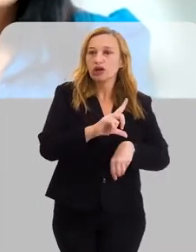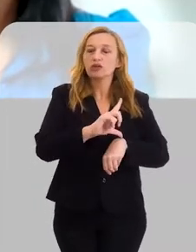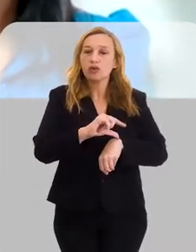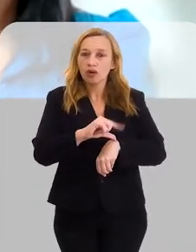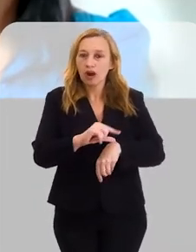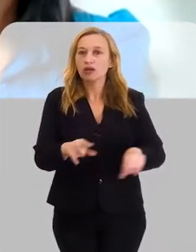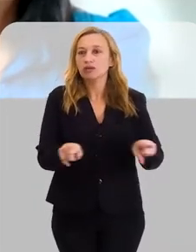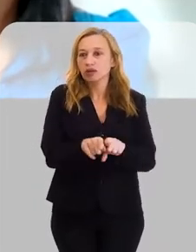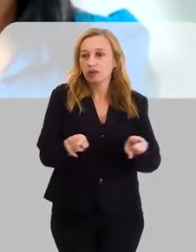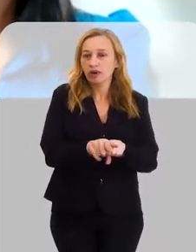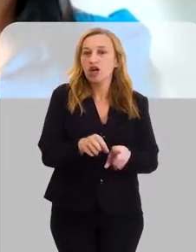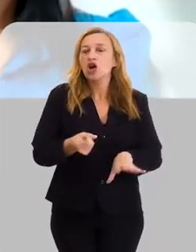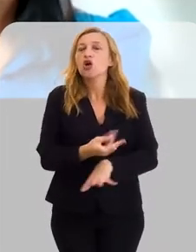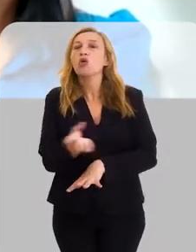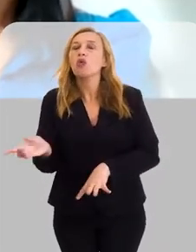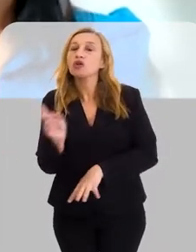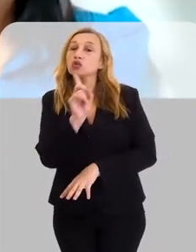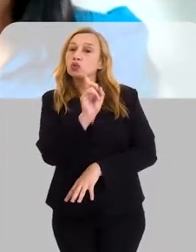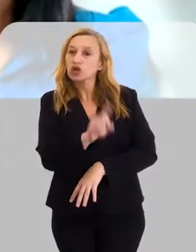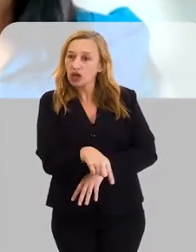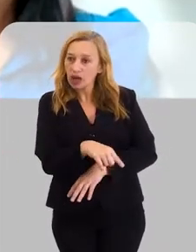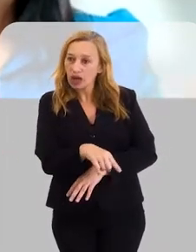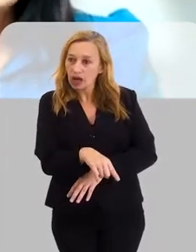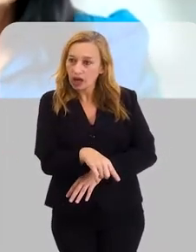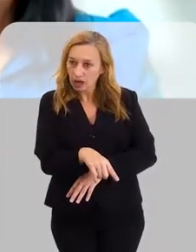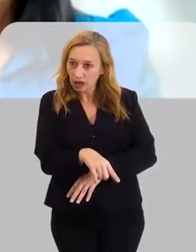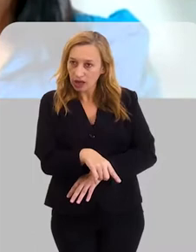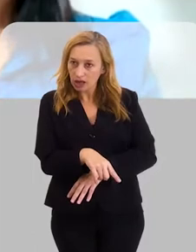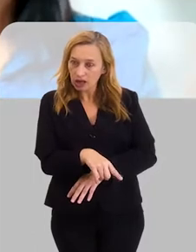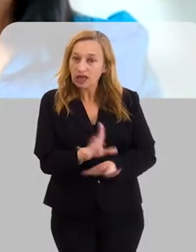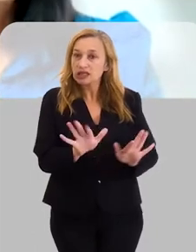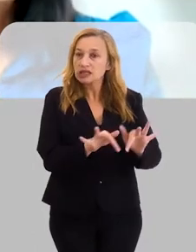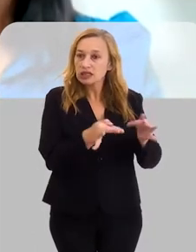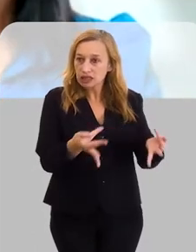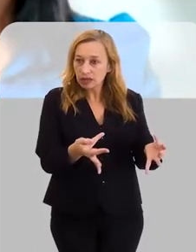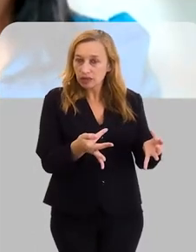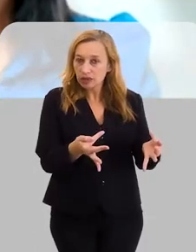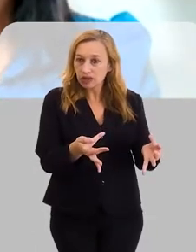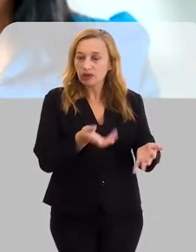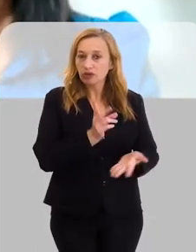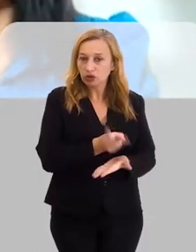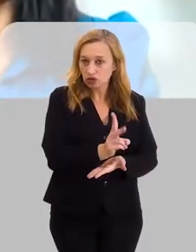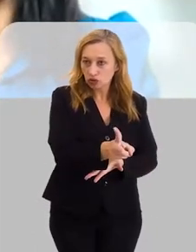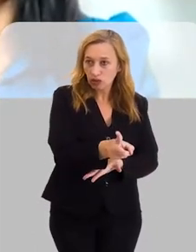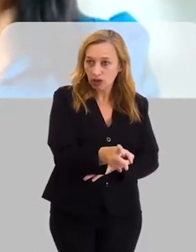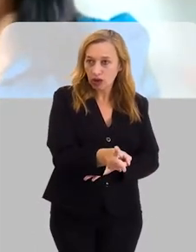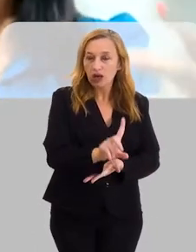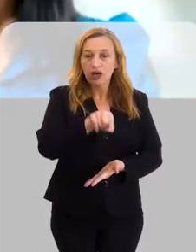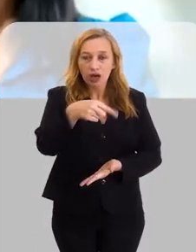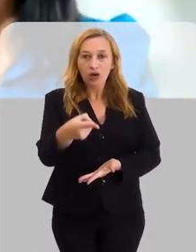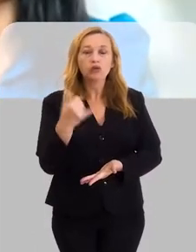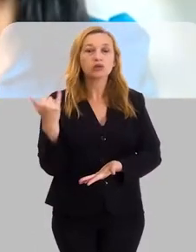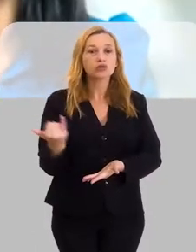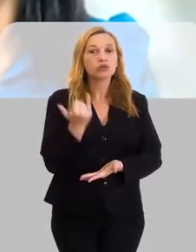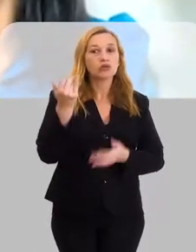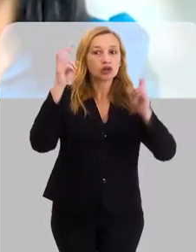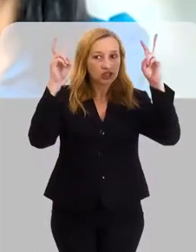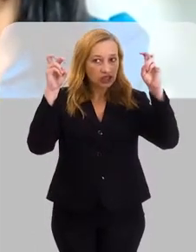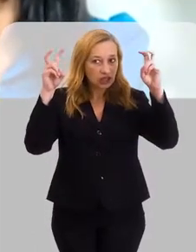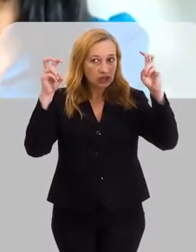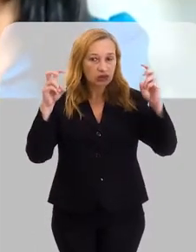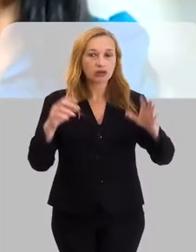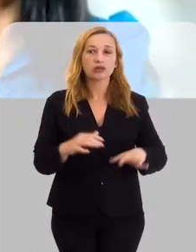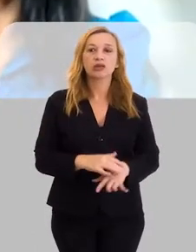misto também, quanto à questão do quanto que ele é síncrono e o quanto que ele vai ser assíncrono. Então, esse é outro